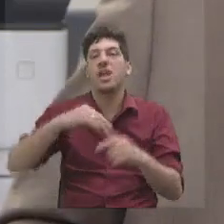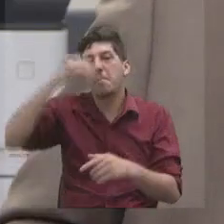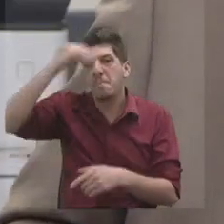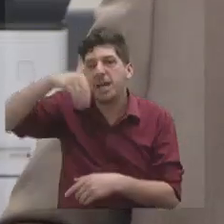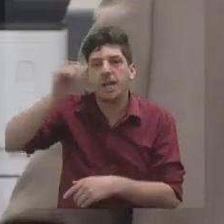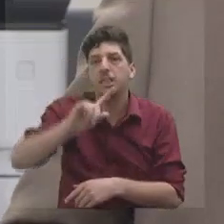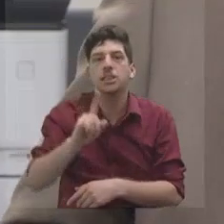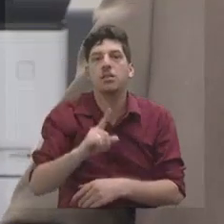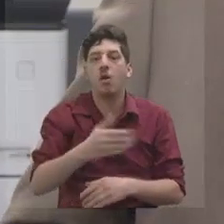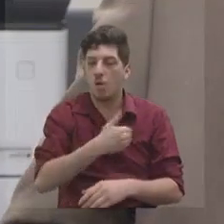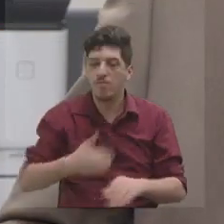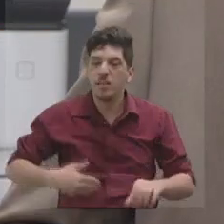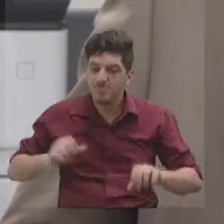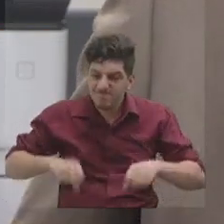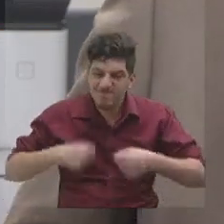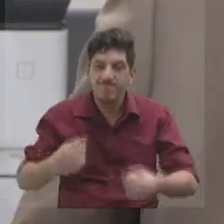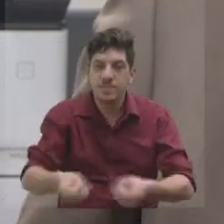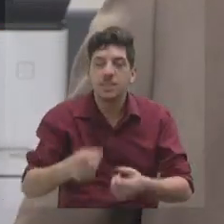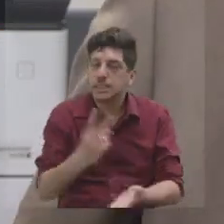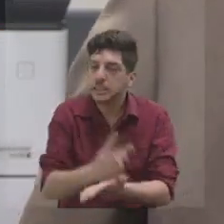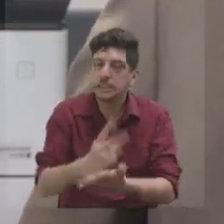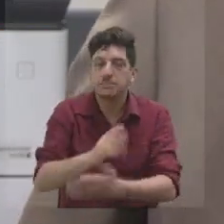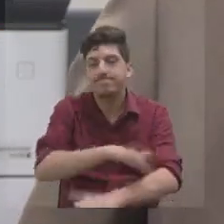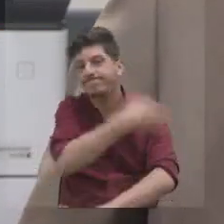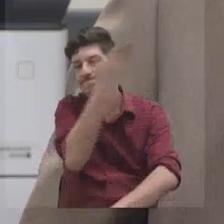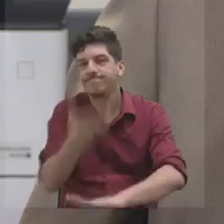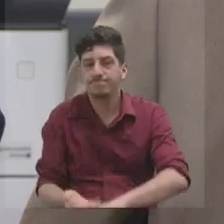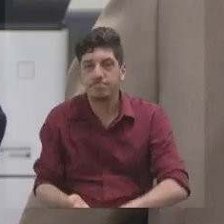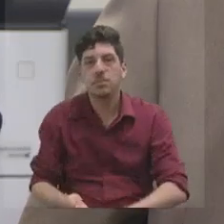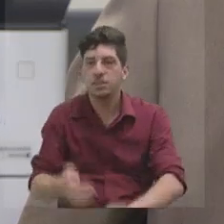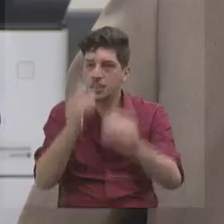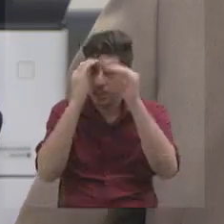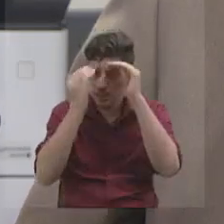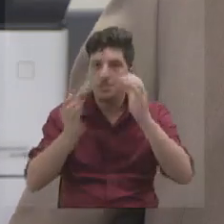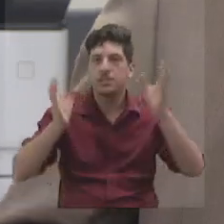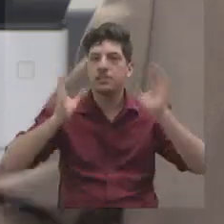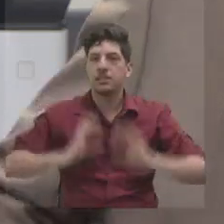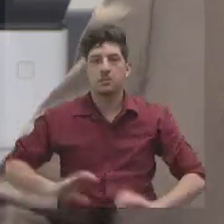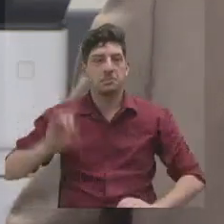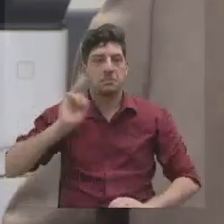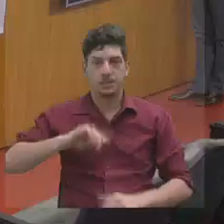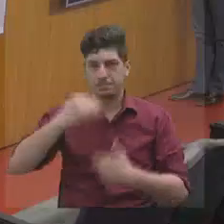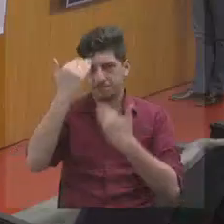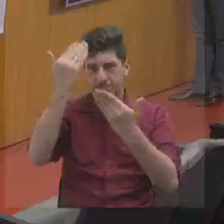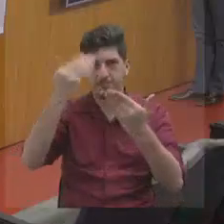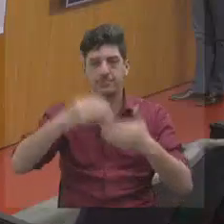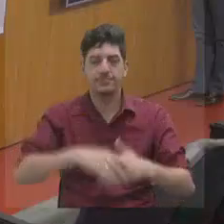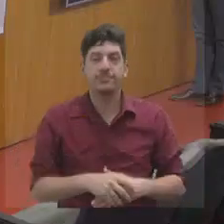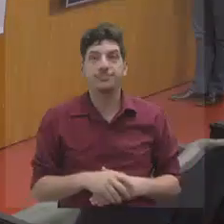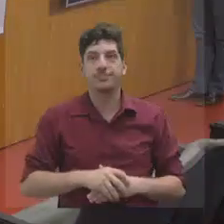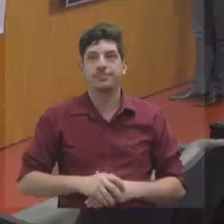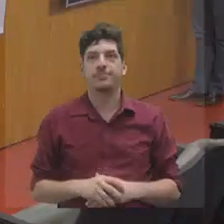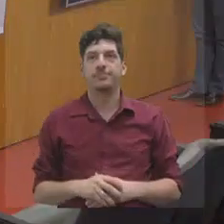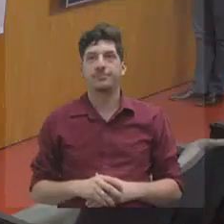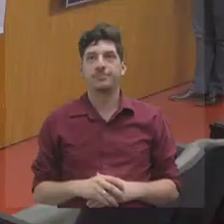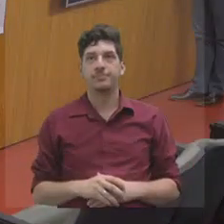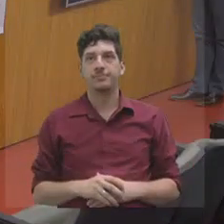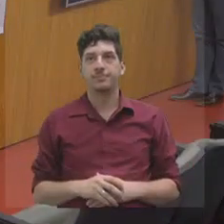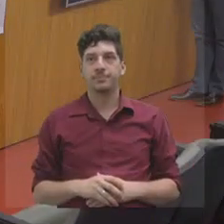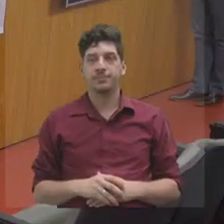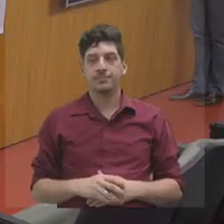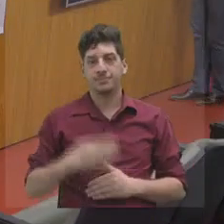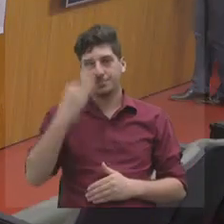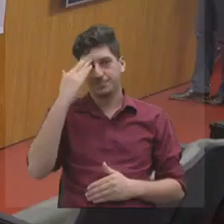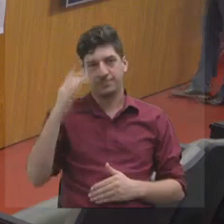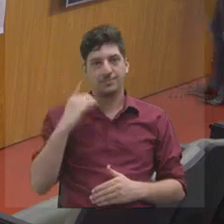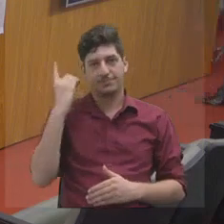24 horas 365 dias por ano e respeitando o cidadão dele Obrigado Deputado pelas